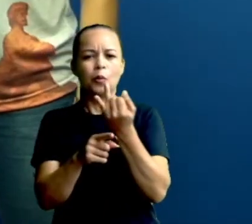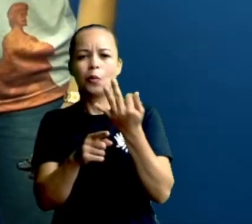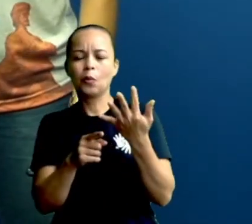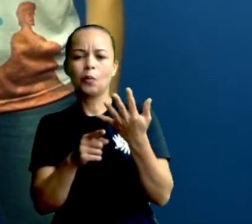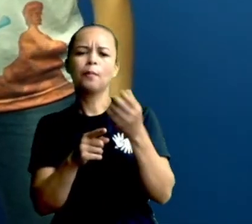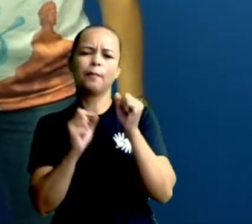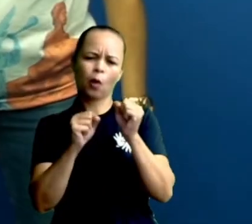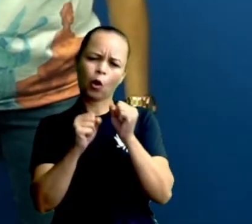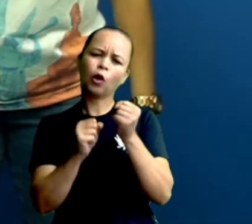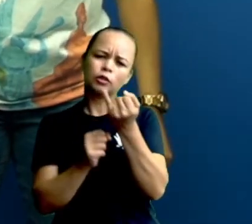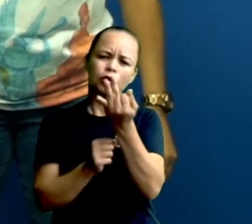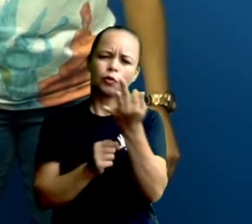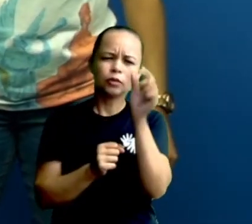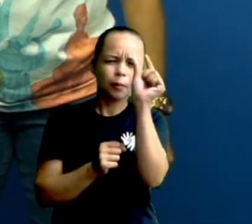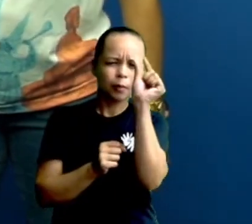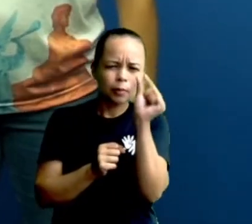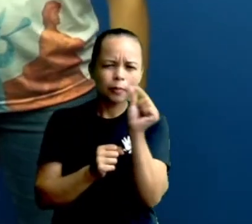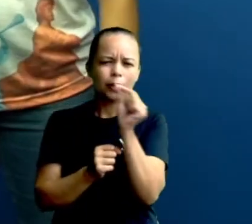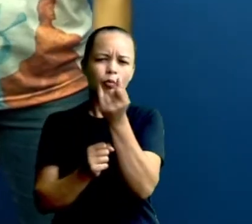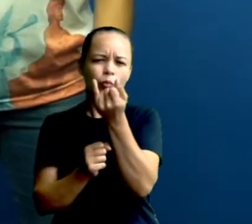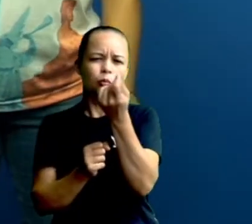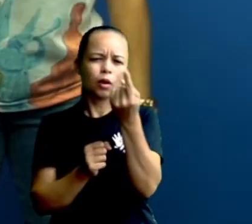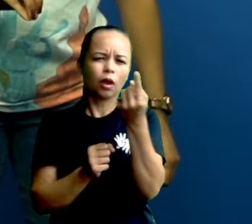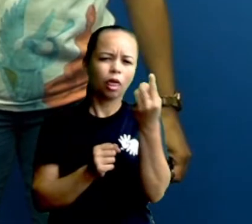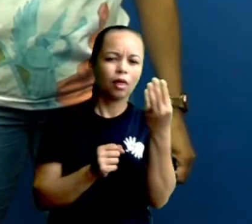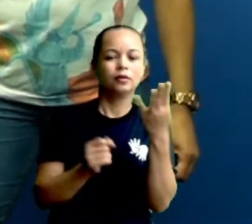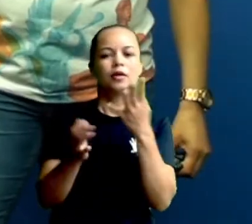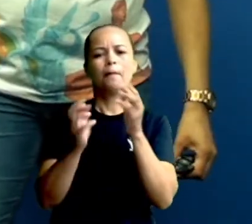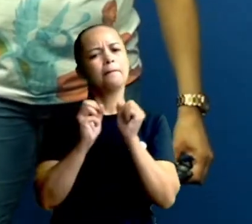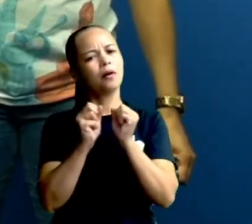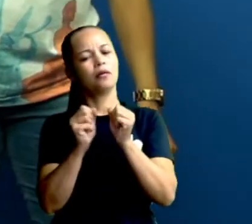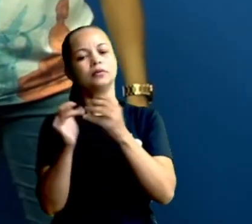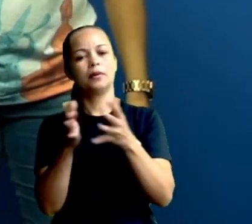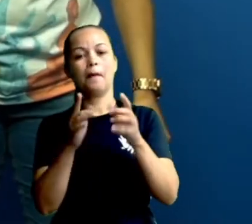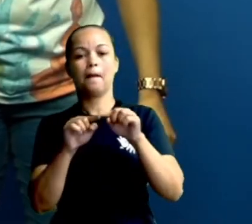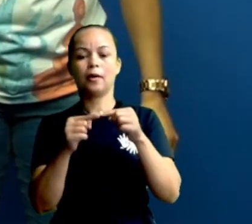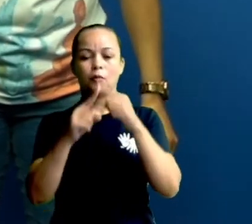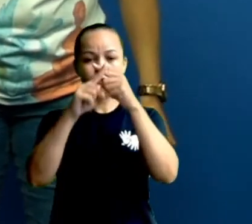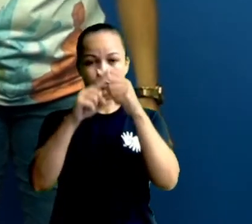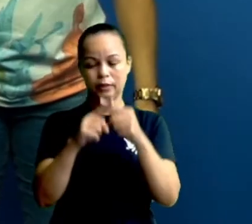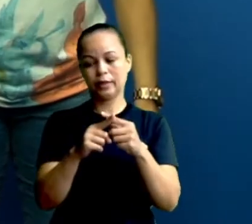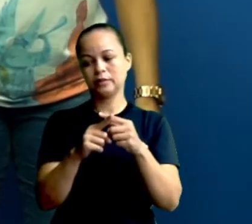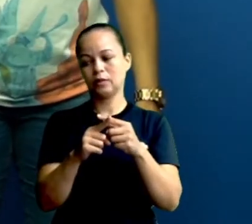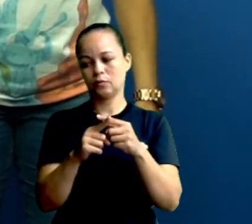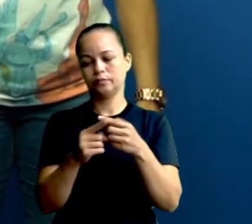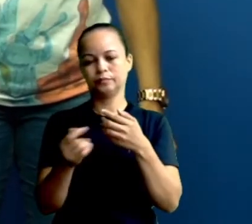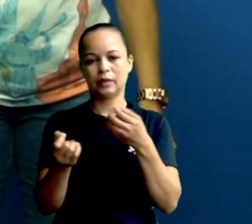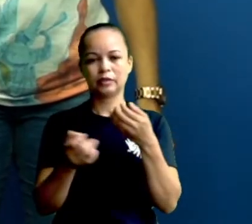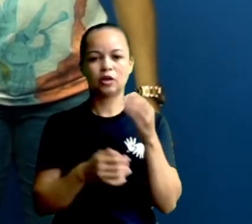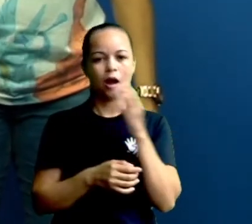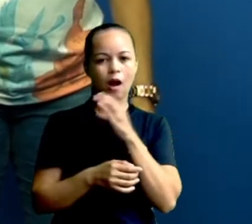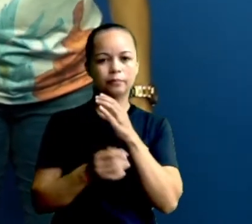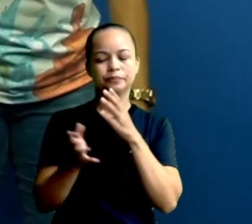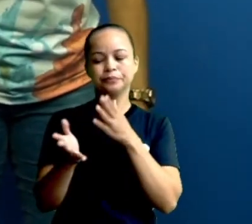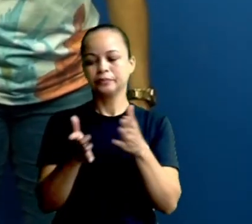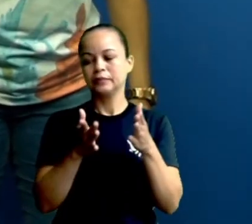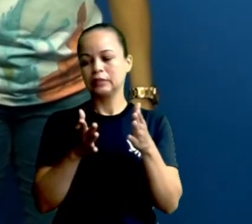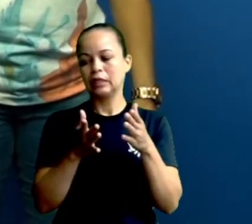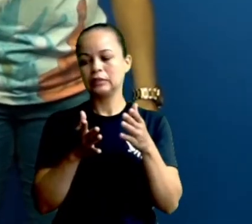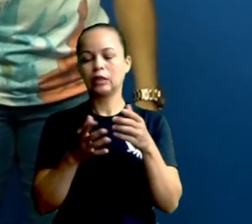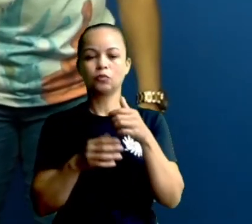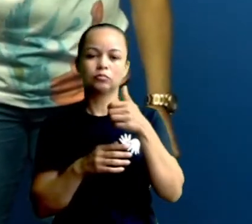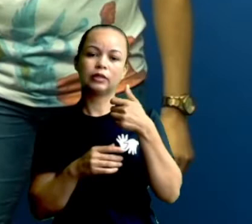mas você pode contar que tem poucos quadradinhos aqui. E você vai observar que tem a mesma área,